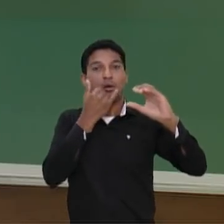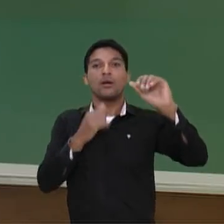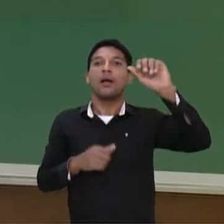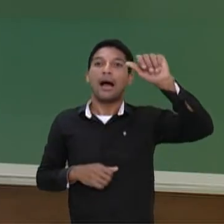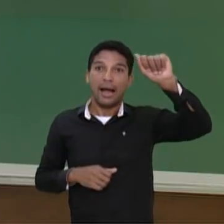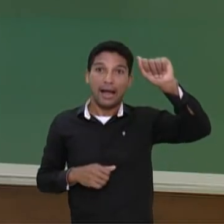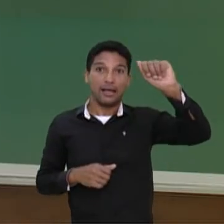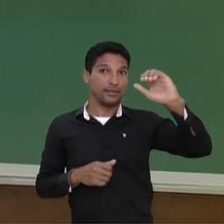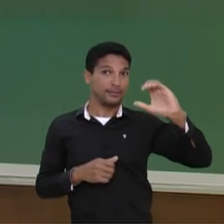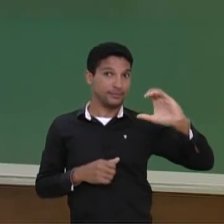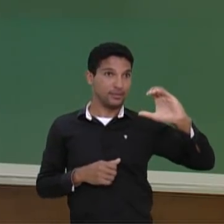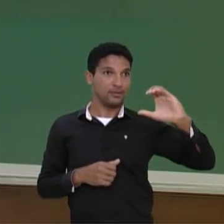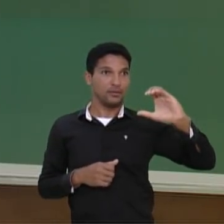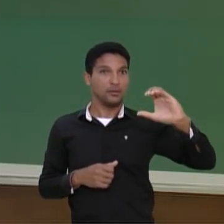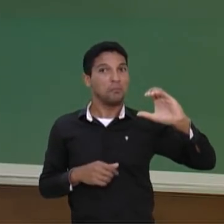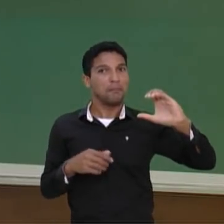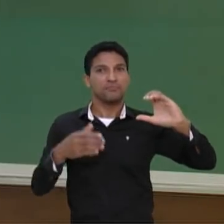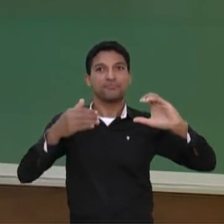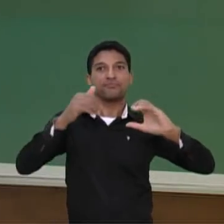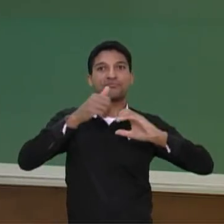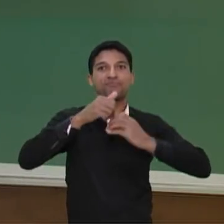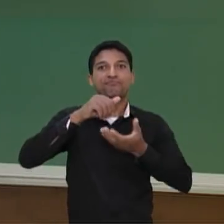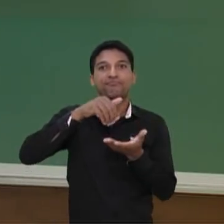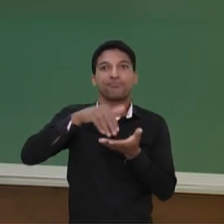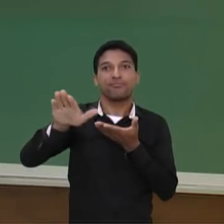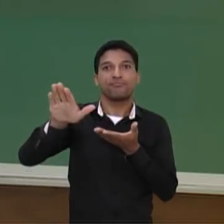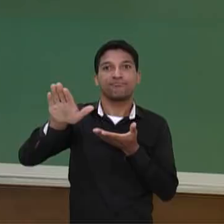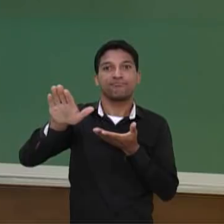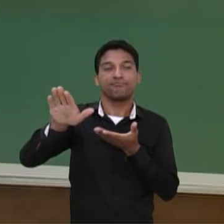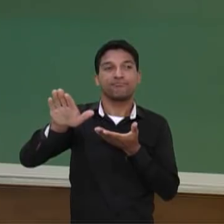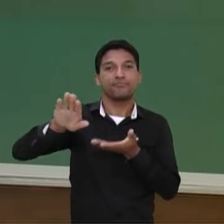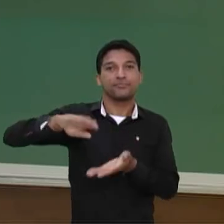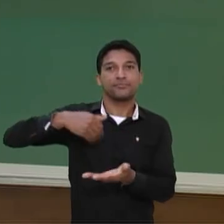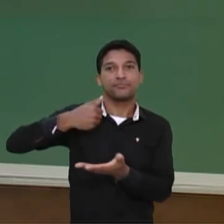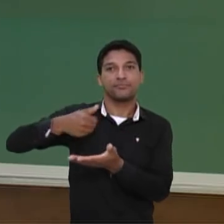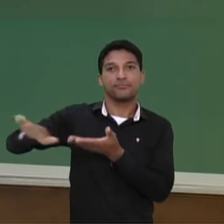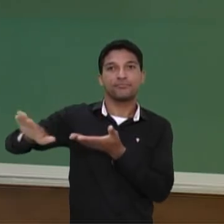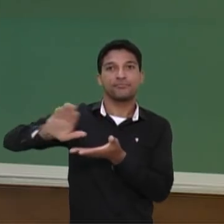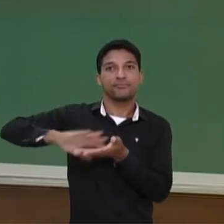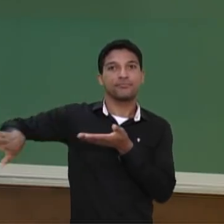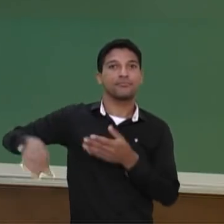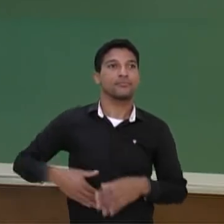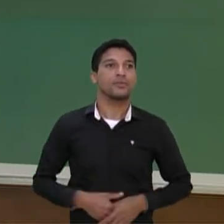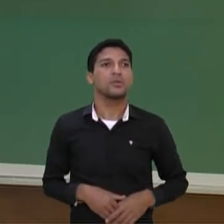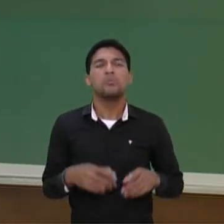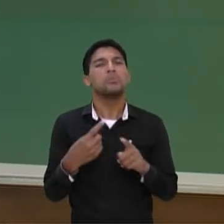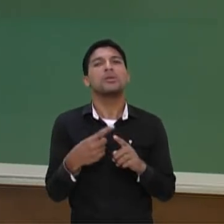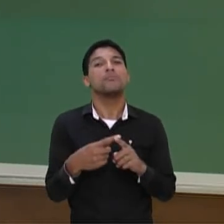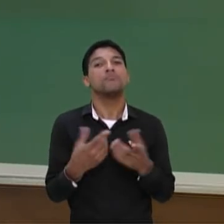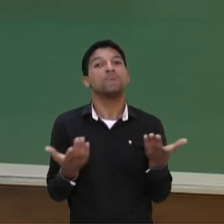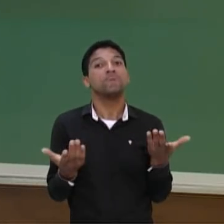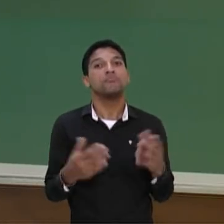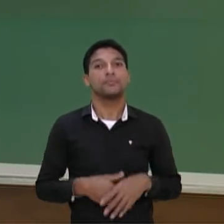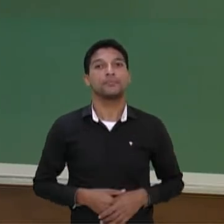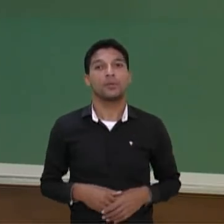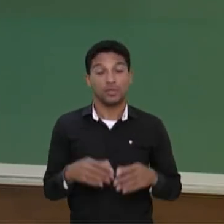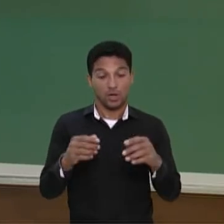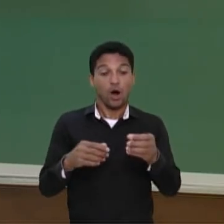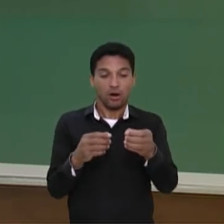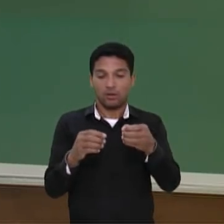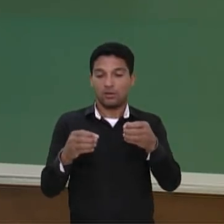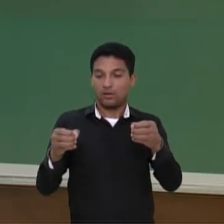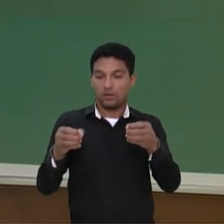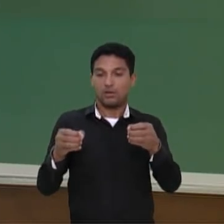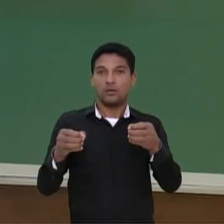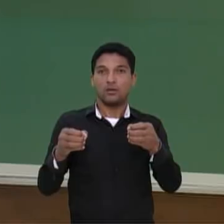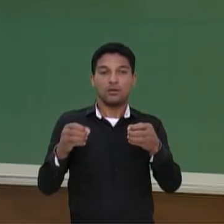e letras e elas estão fora por qual motivo né japonês tem concavidade se eu for comparar o chafariz